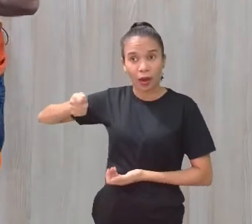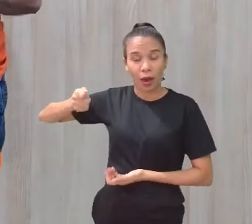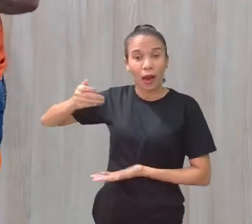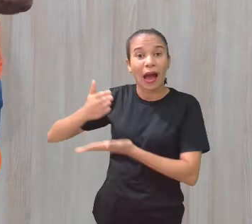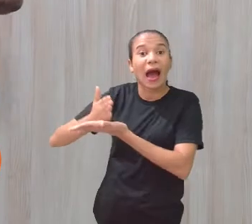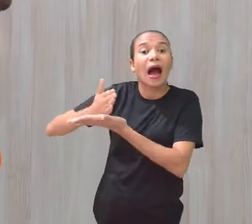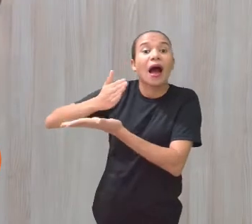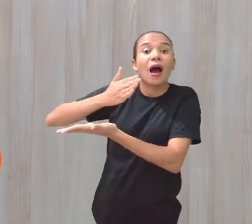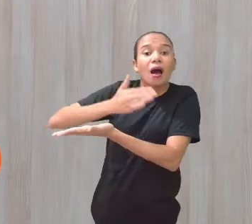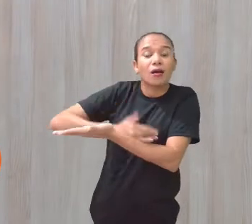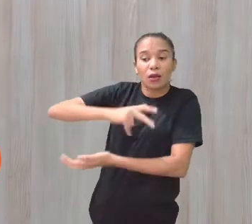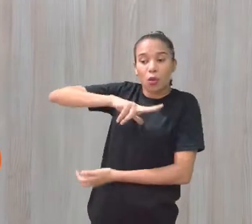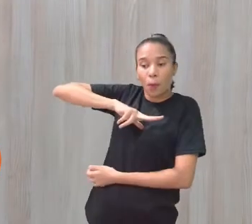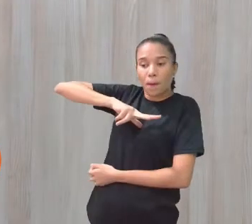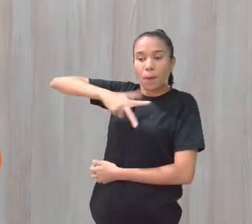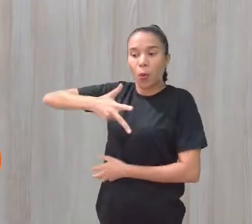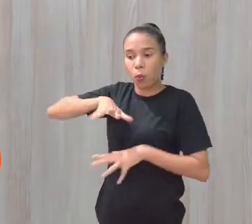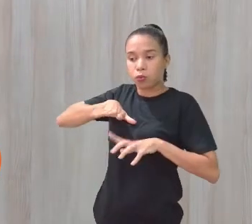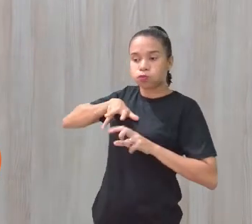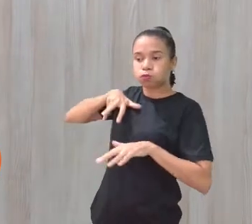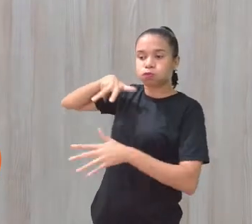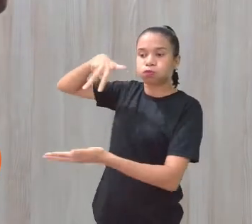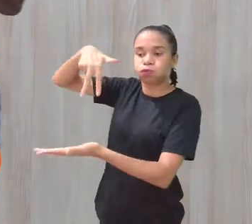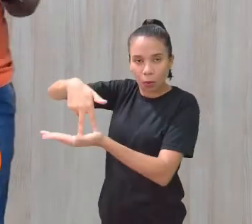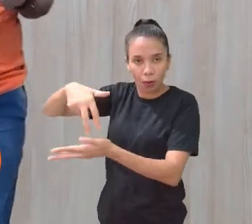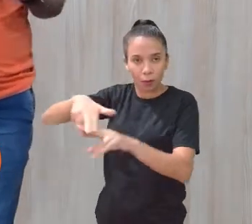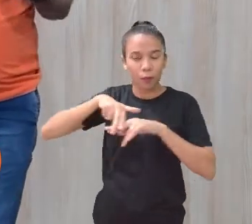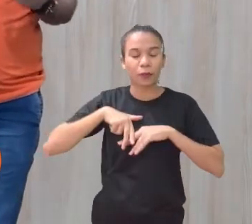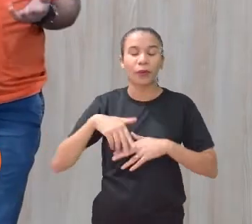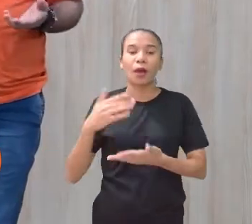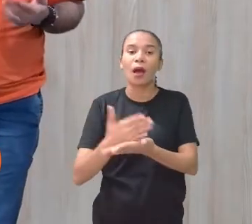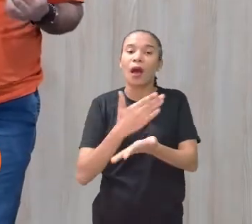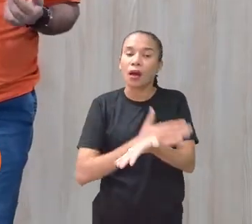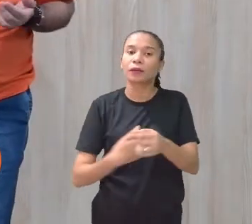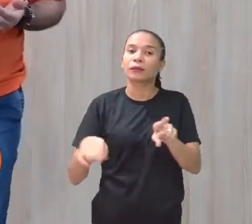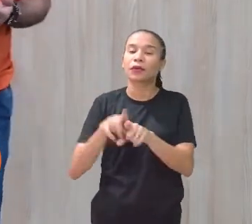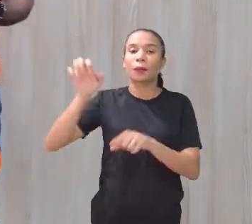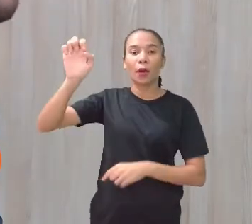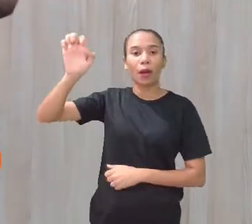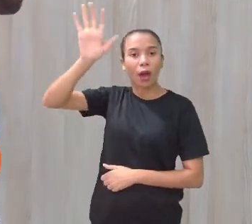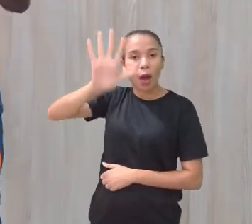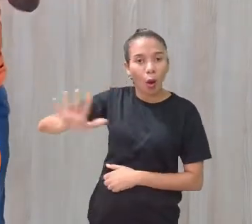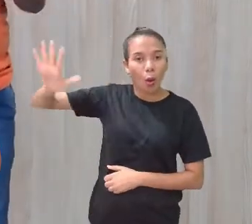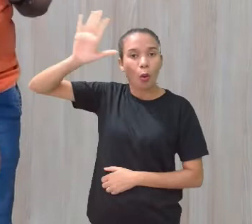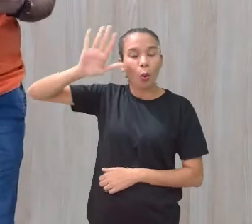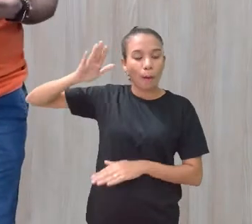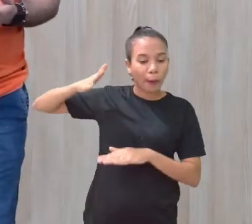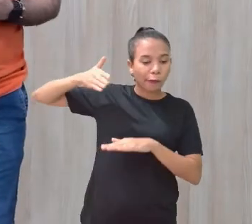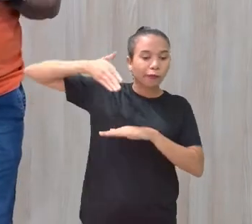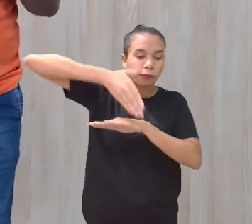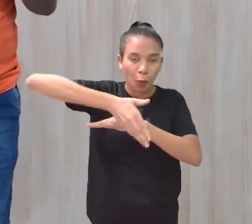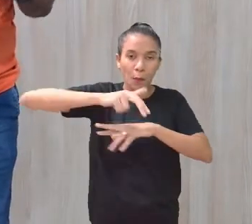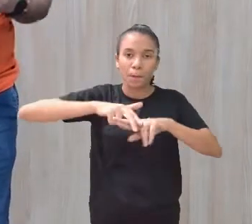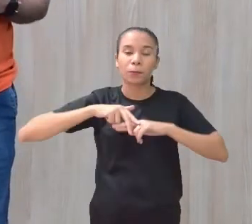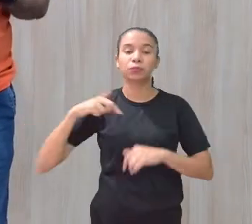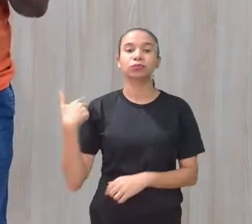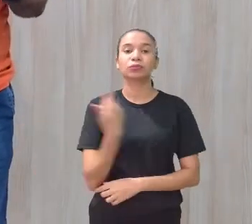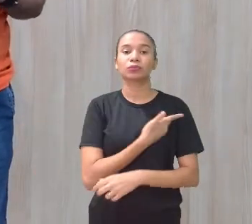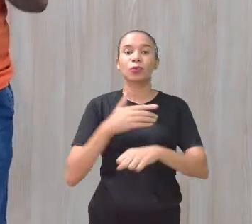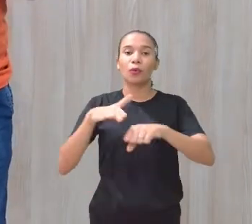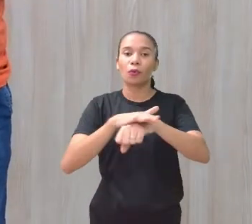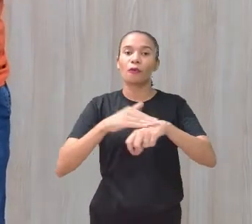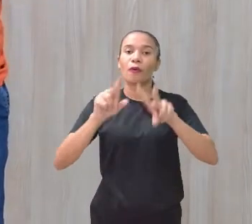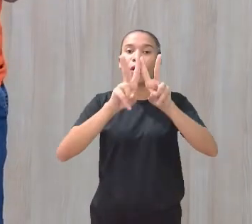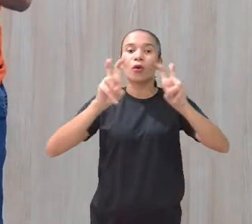da chegada dos portugueses, né? Na realidade, antes da chegada dos europeus, né? Mas nós vamos falar aqui especificamente